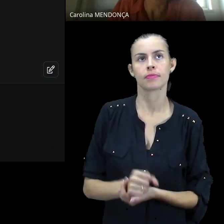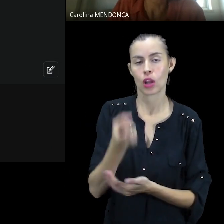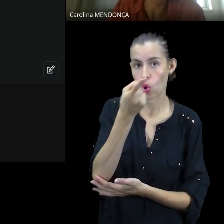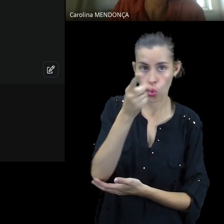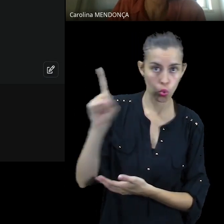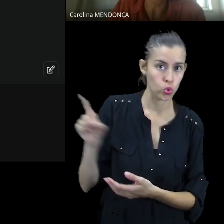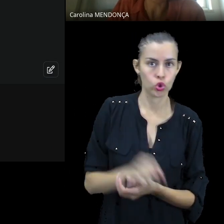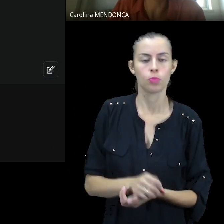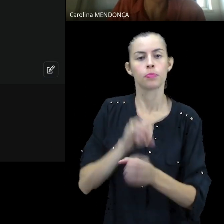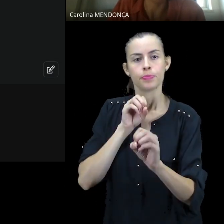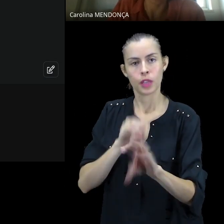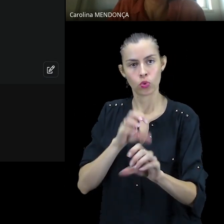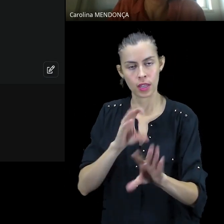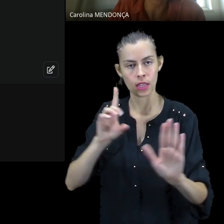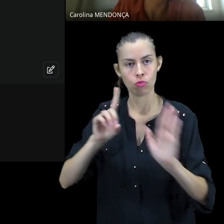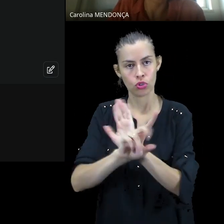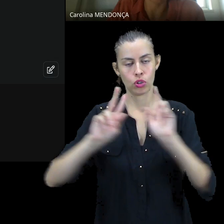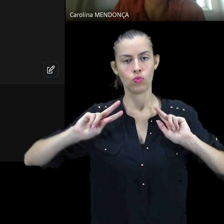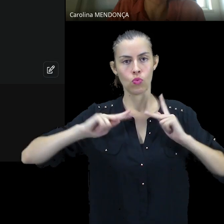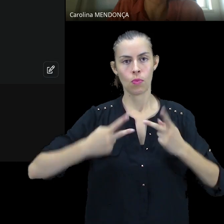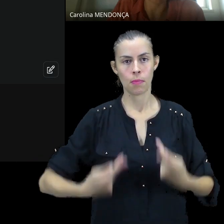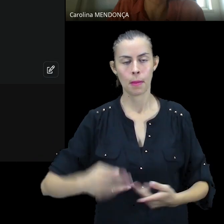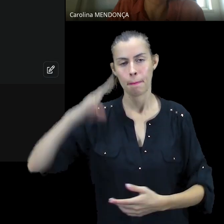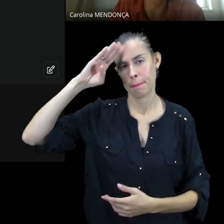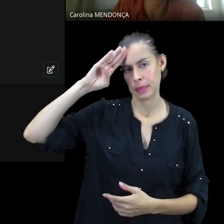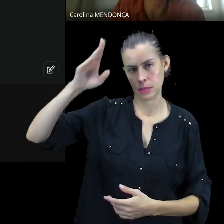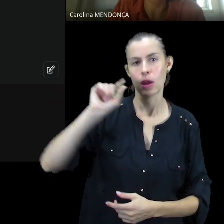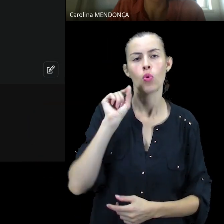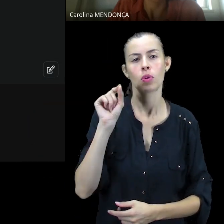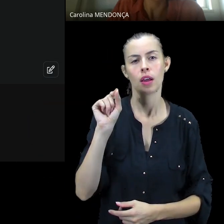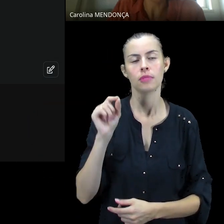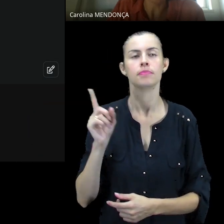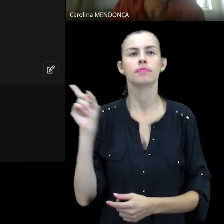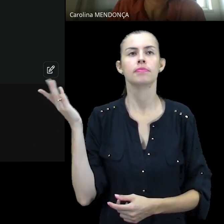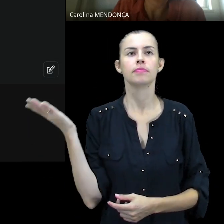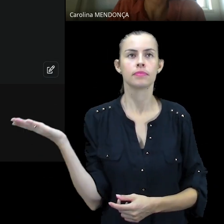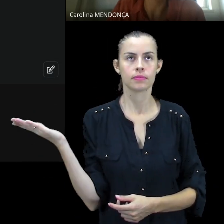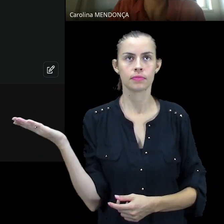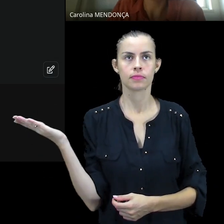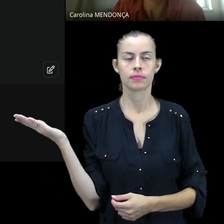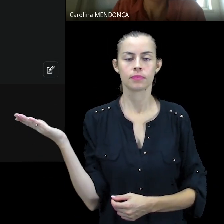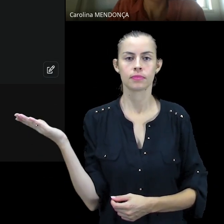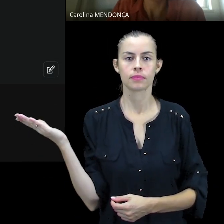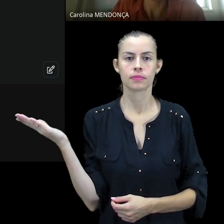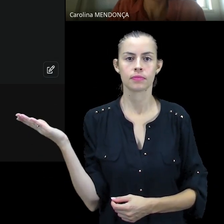E aí, por último, a educação em direitos humanos, também uma resolução de 2012, tem como princípios,